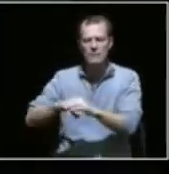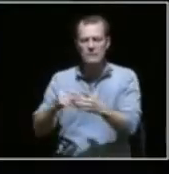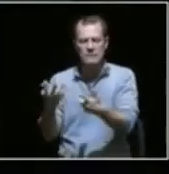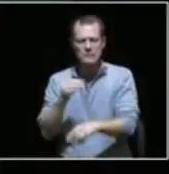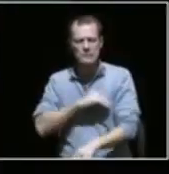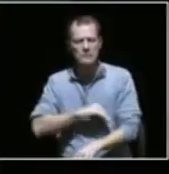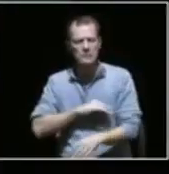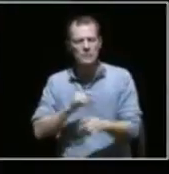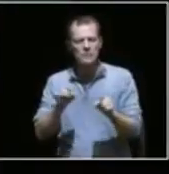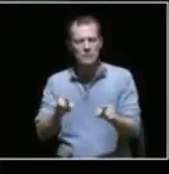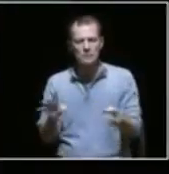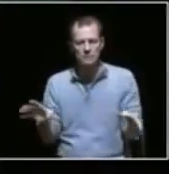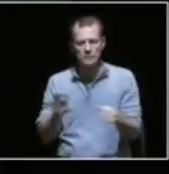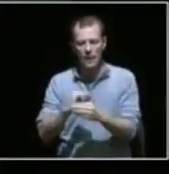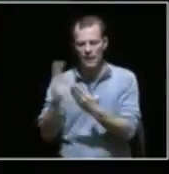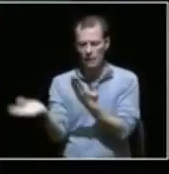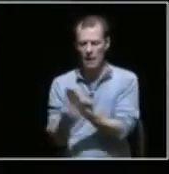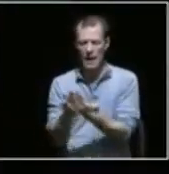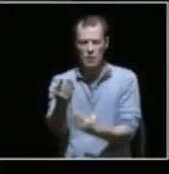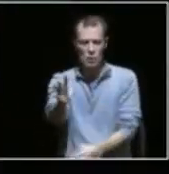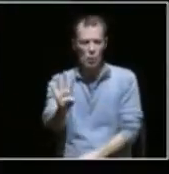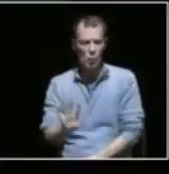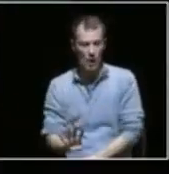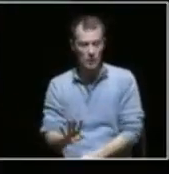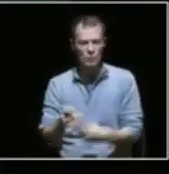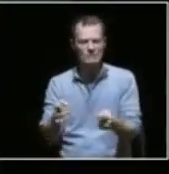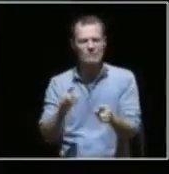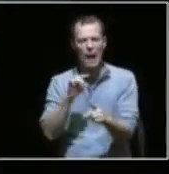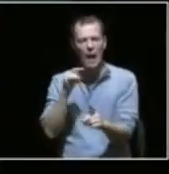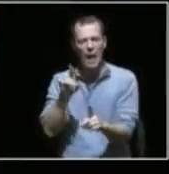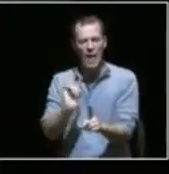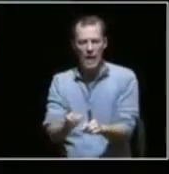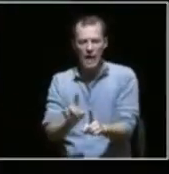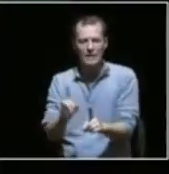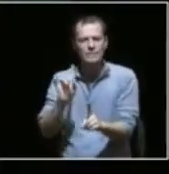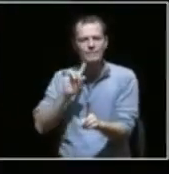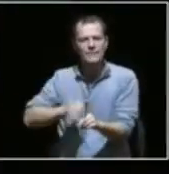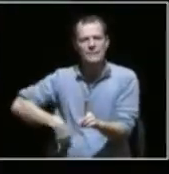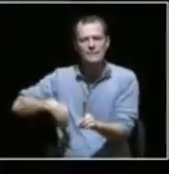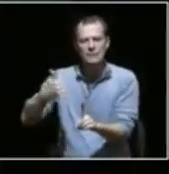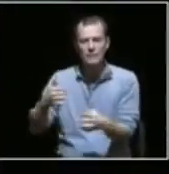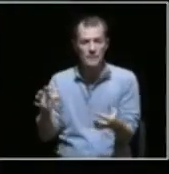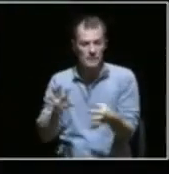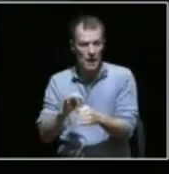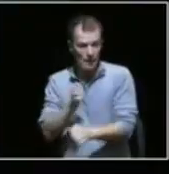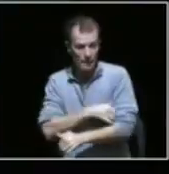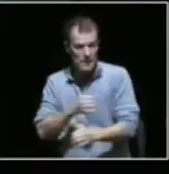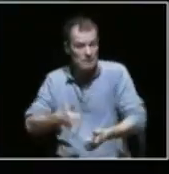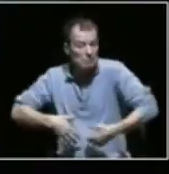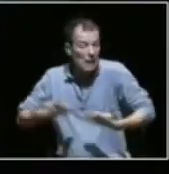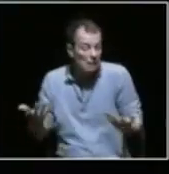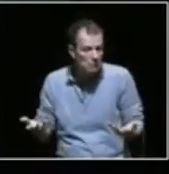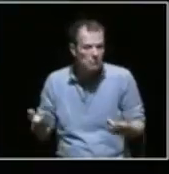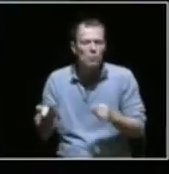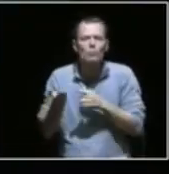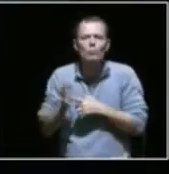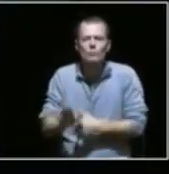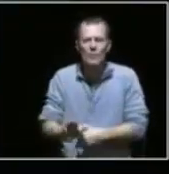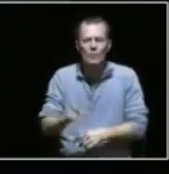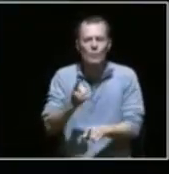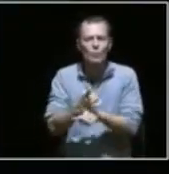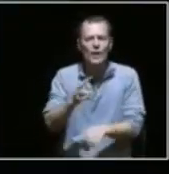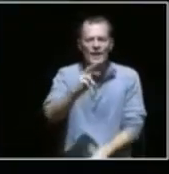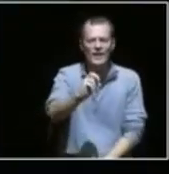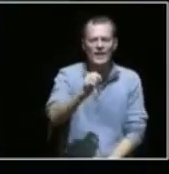rendimento constante do anexo 4 será o mais desejável para a capital. Por exemplo, porquê 35